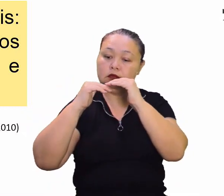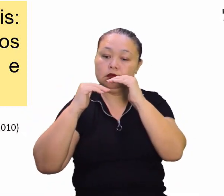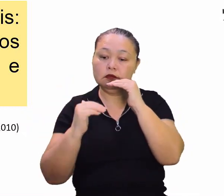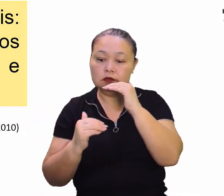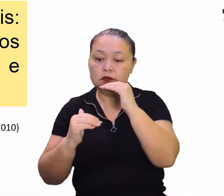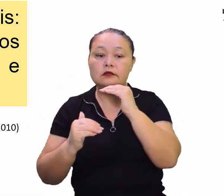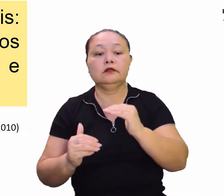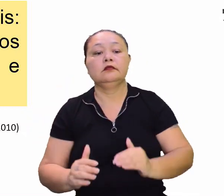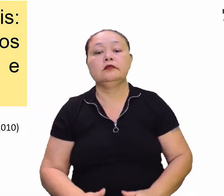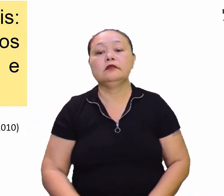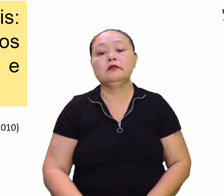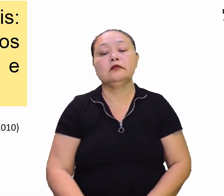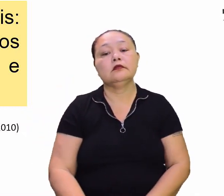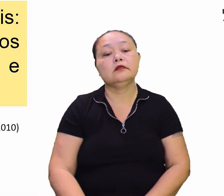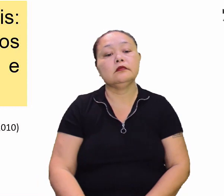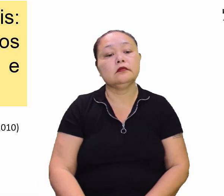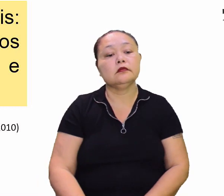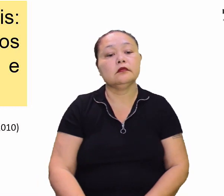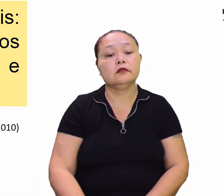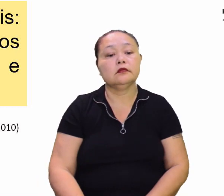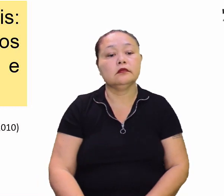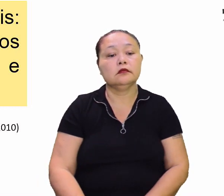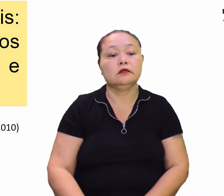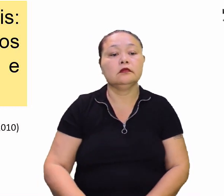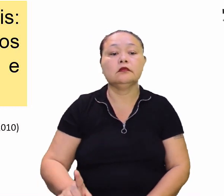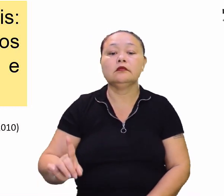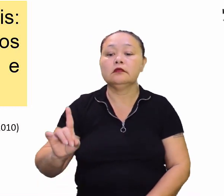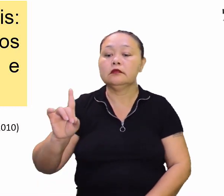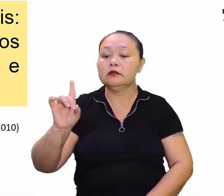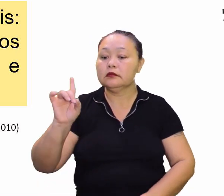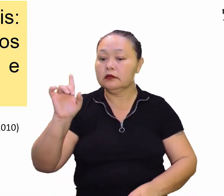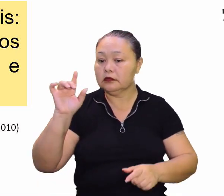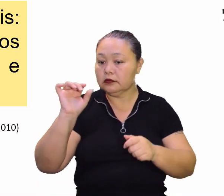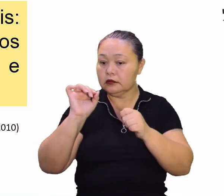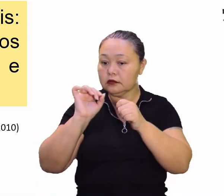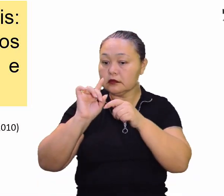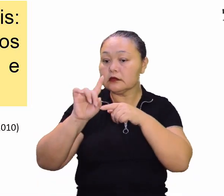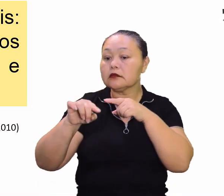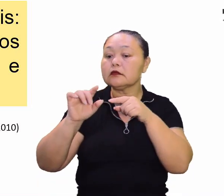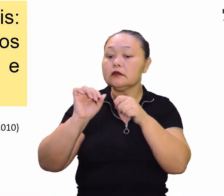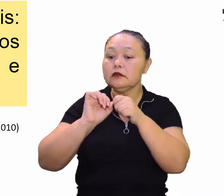do capital externo. Olha só, eles importam